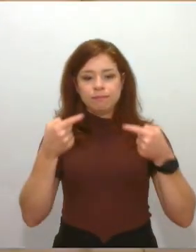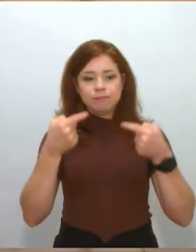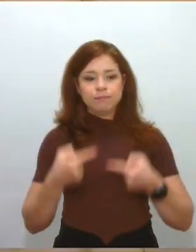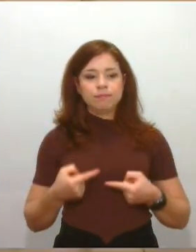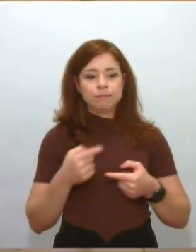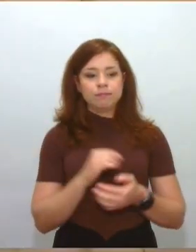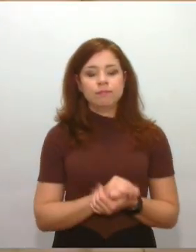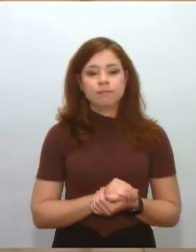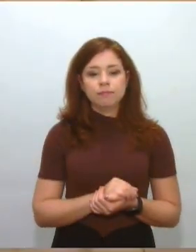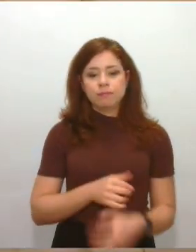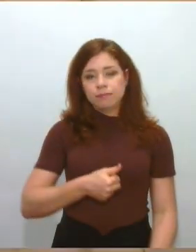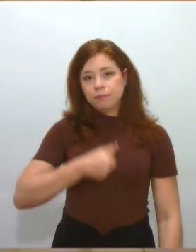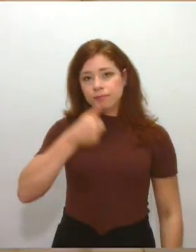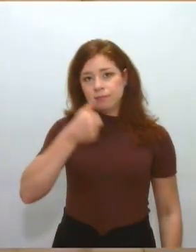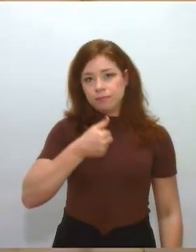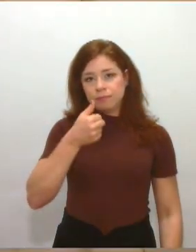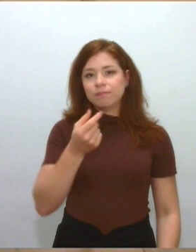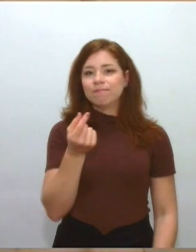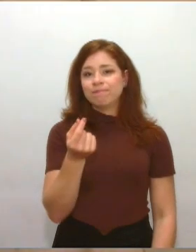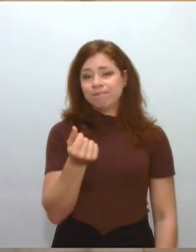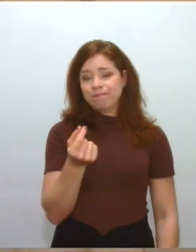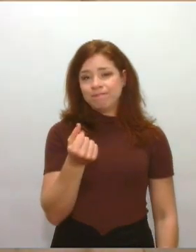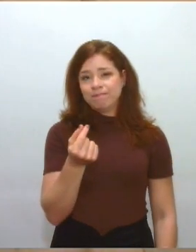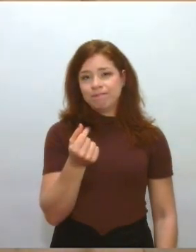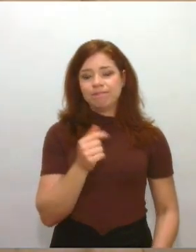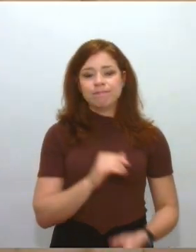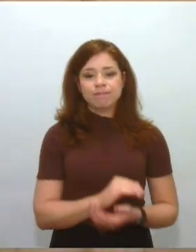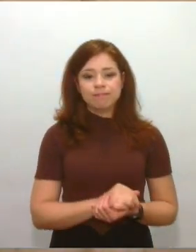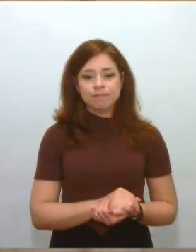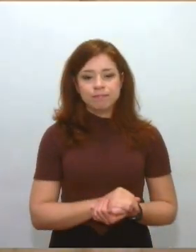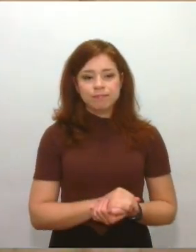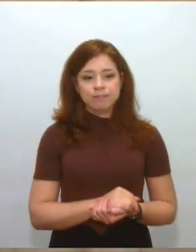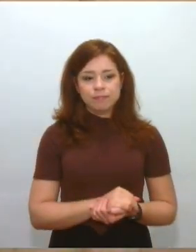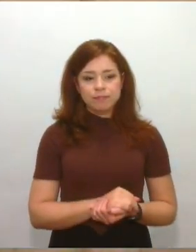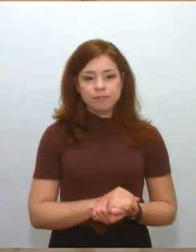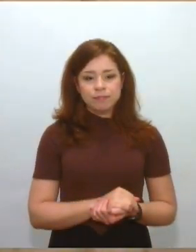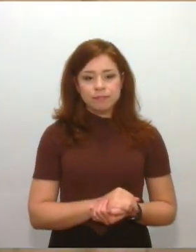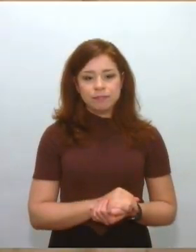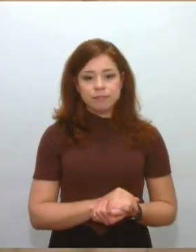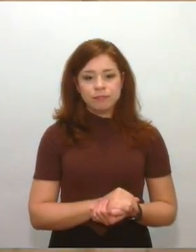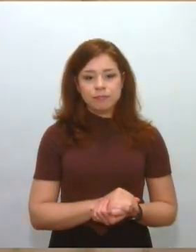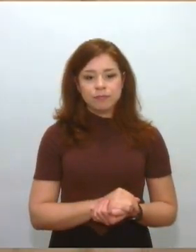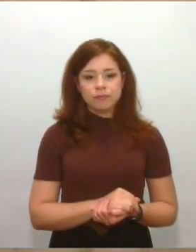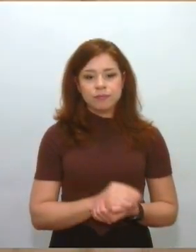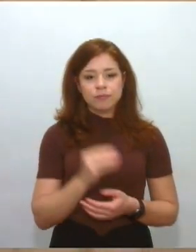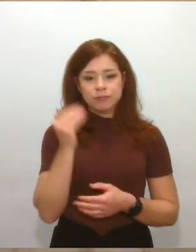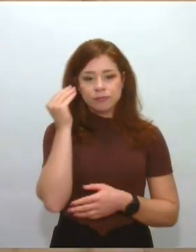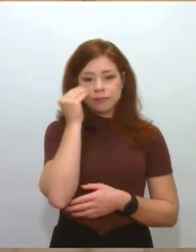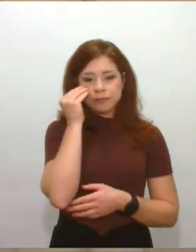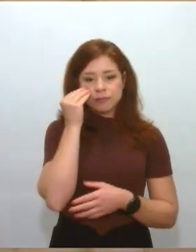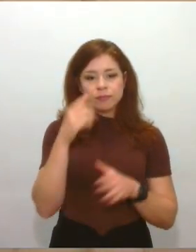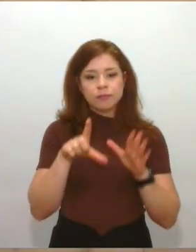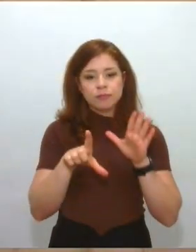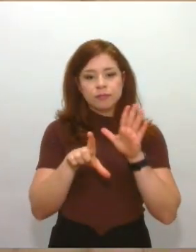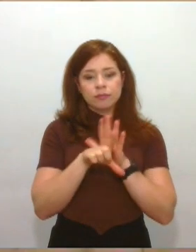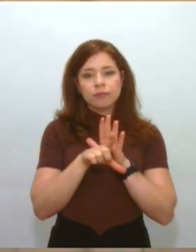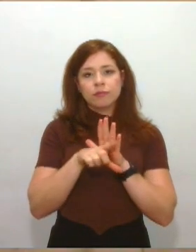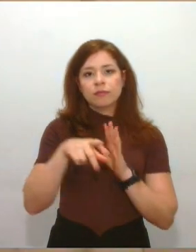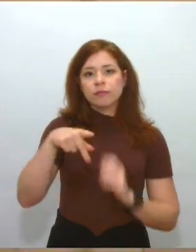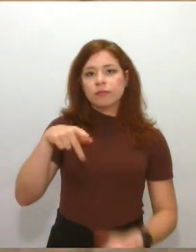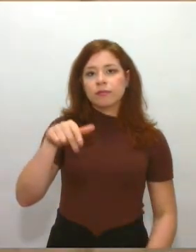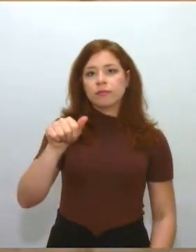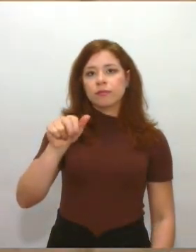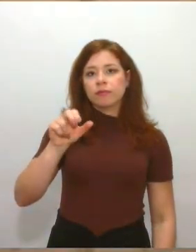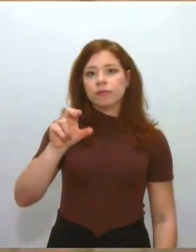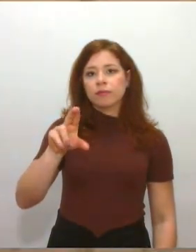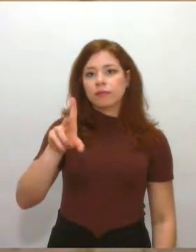primeiro foi financeiro mesmo, assim. A gente iria tentar pela lei Paulo Gustavo, mas não rolou. E